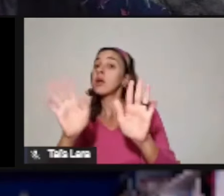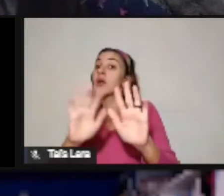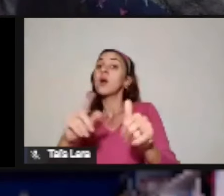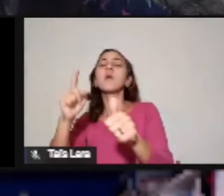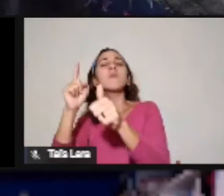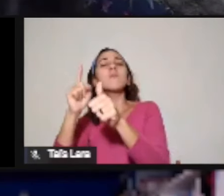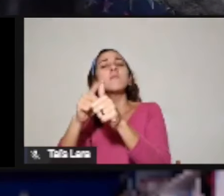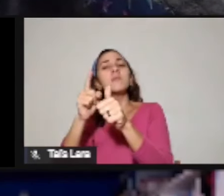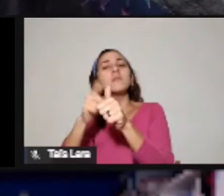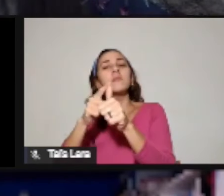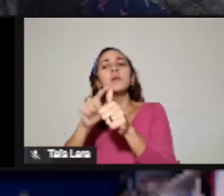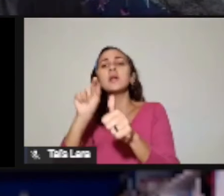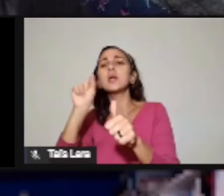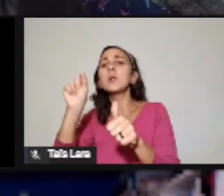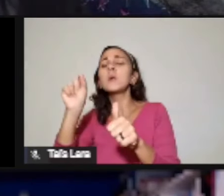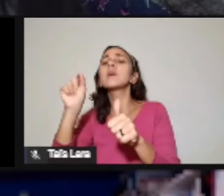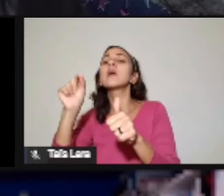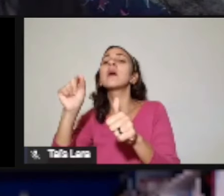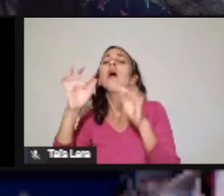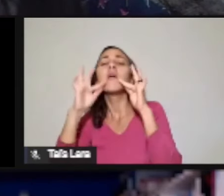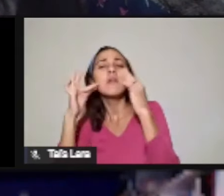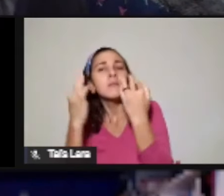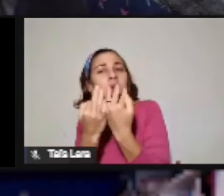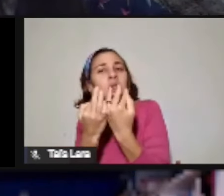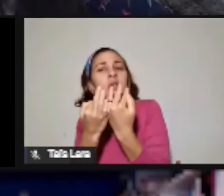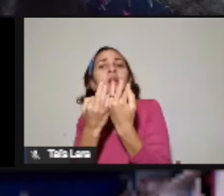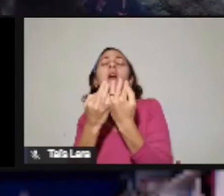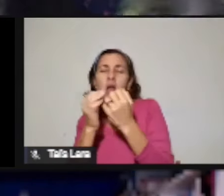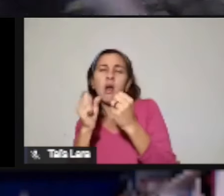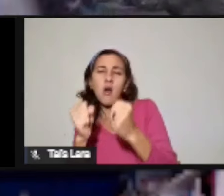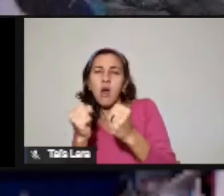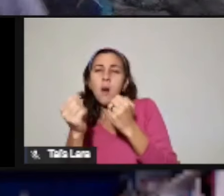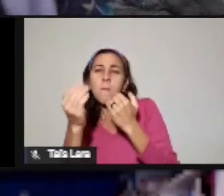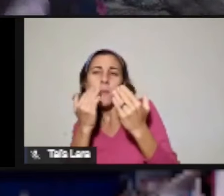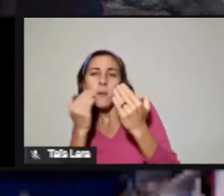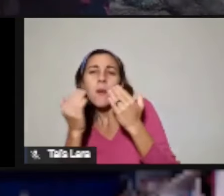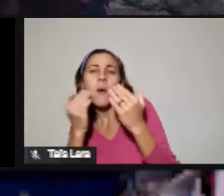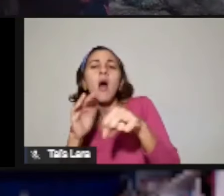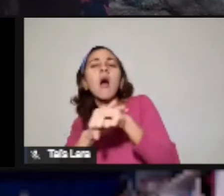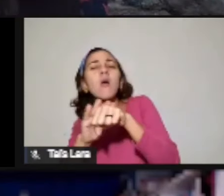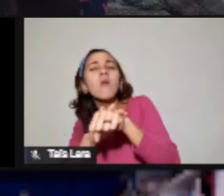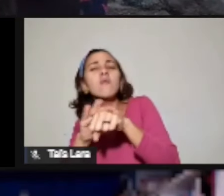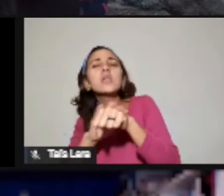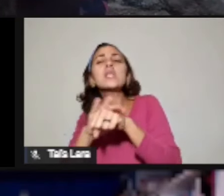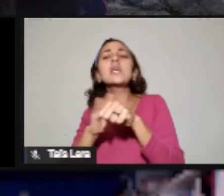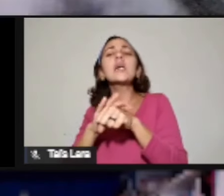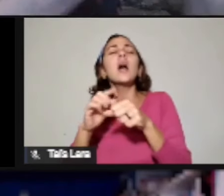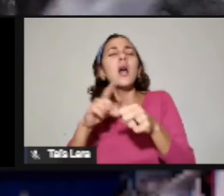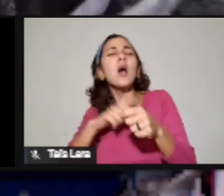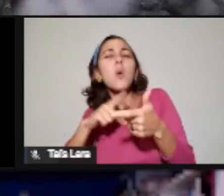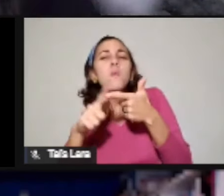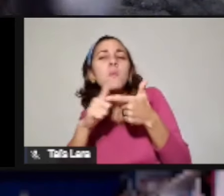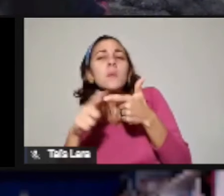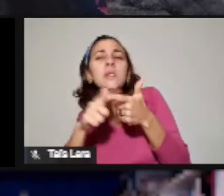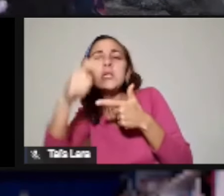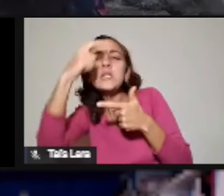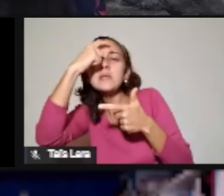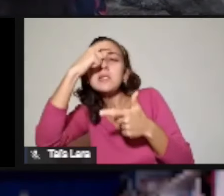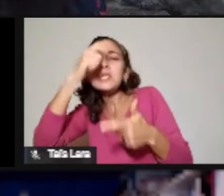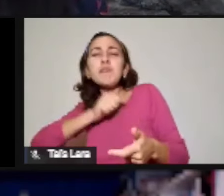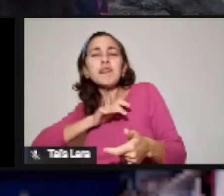É chamar para grupos para conversar, é ver se a mãe, por exemplo, não está com depressão, se o pai não está com